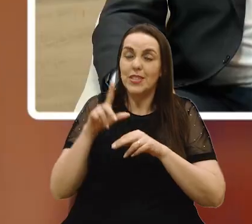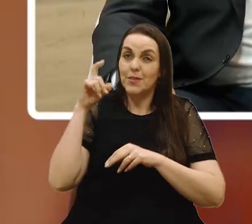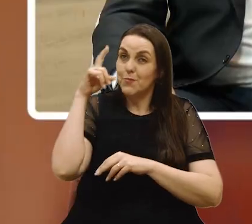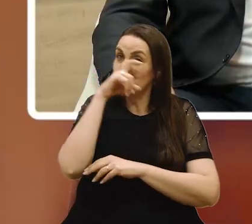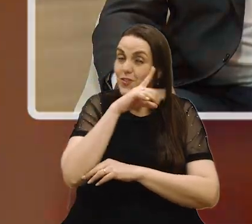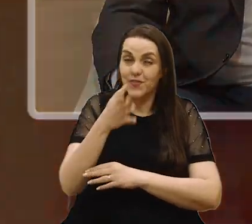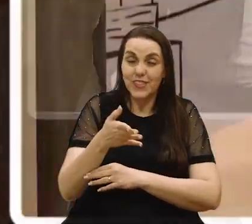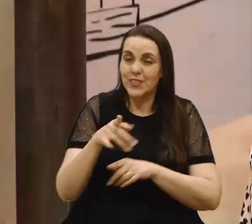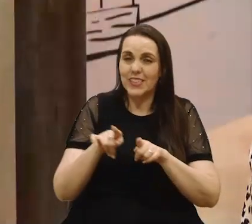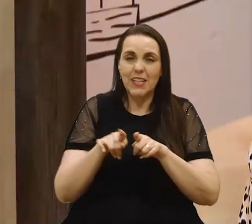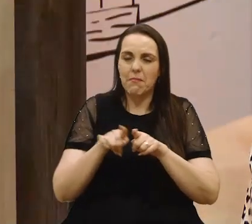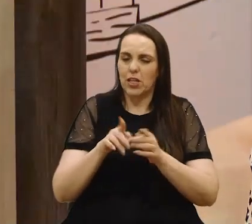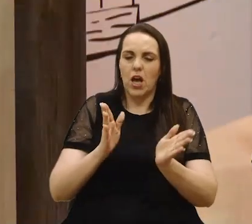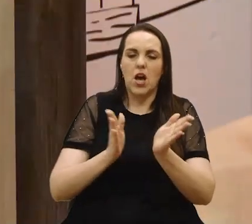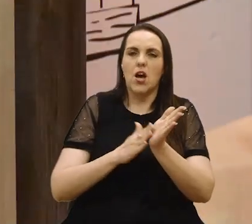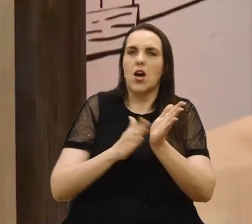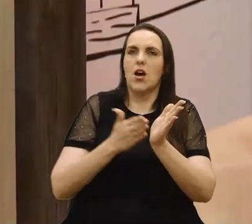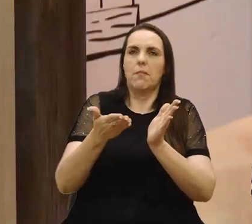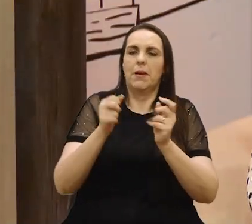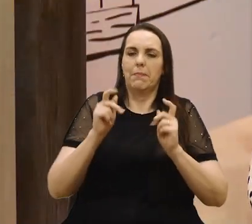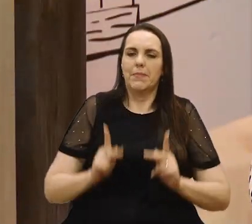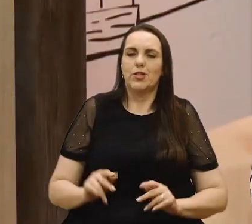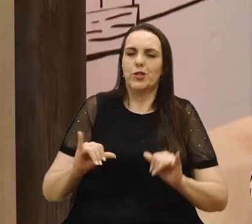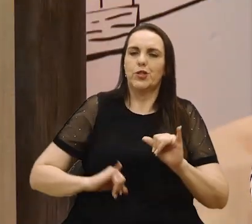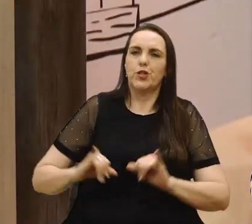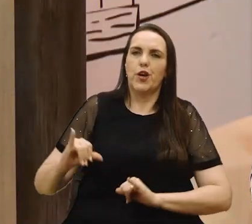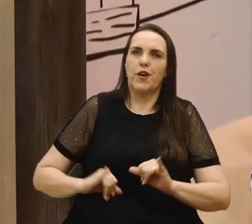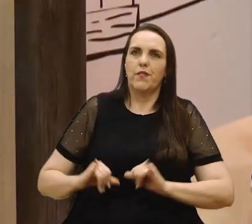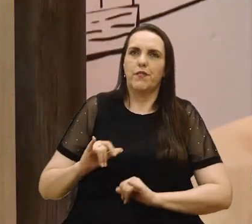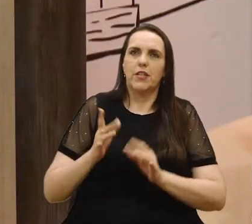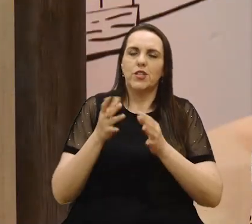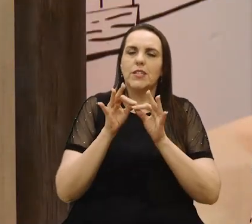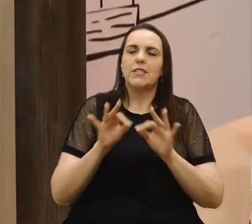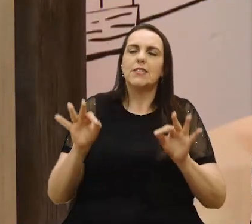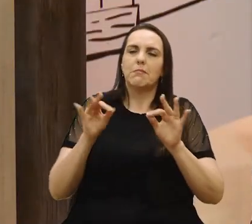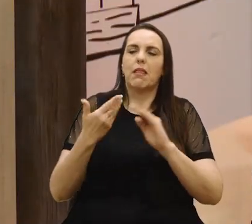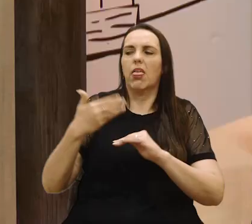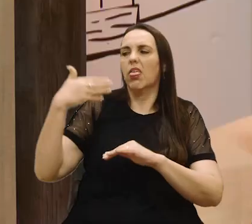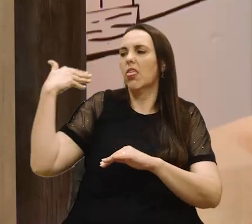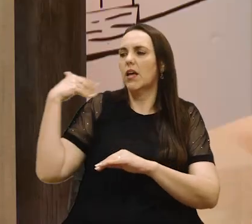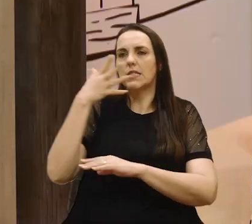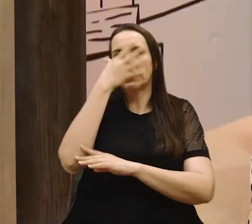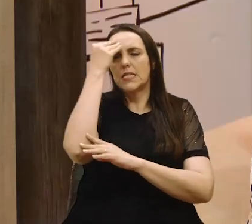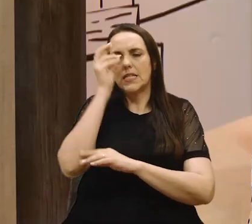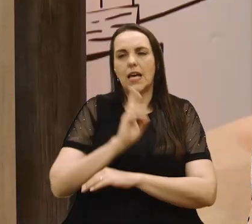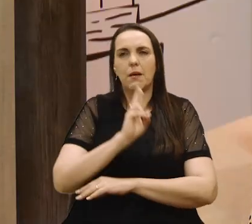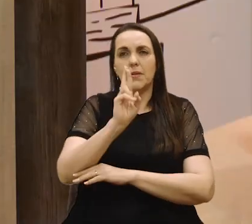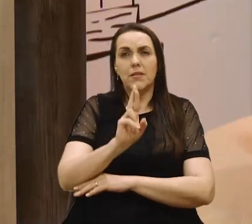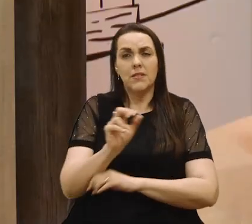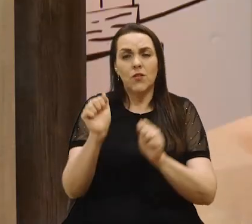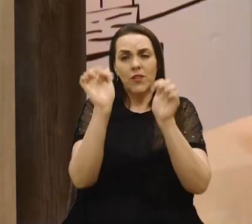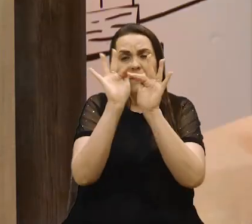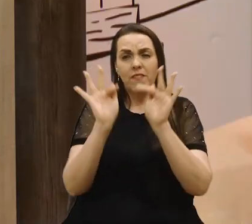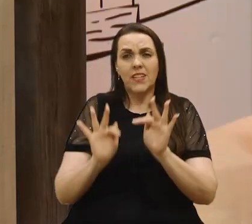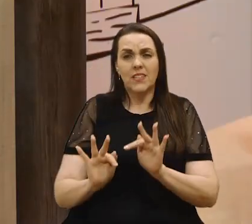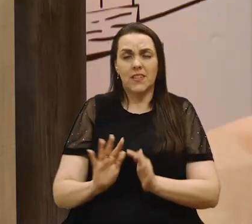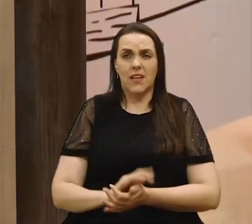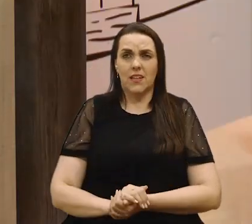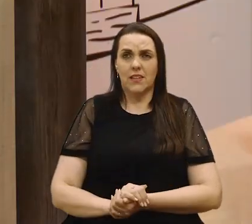tão difícil, e é por isso que também não dá para cobrar de uma pessoa em sofrimento que ela simplesmente deixe para trás aquilo que representa o que ela foi